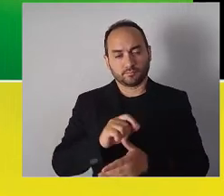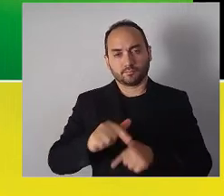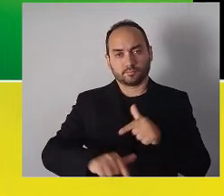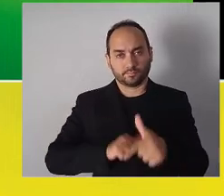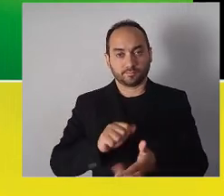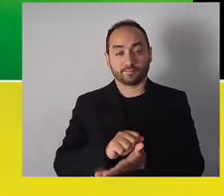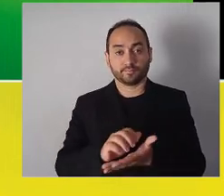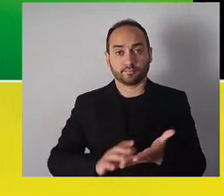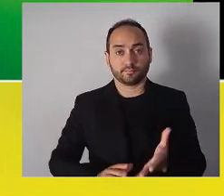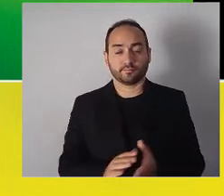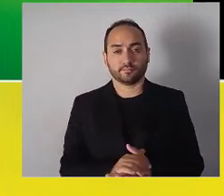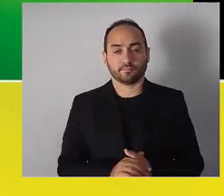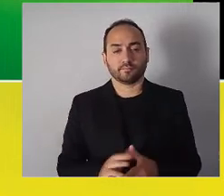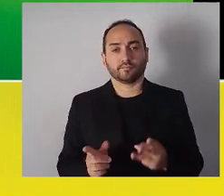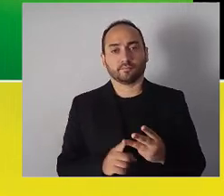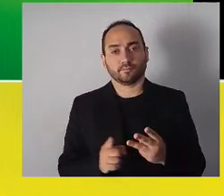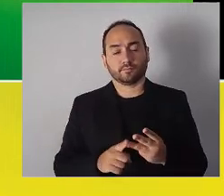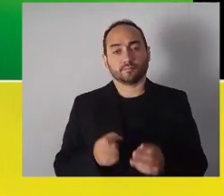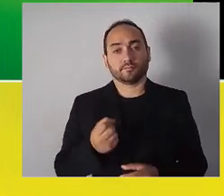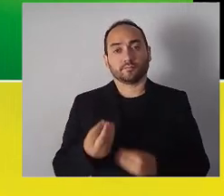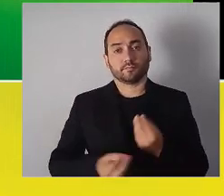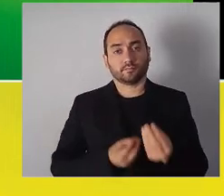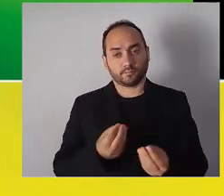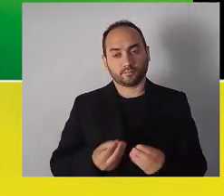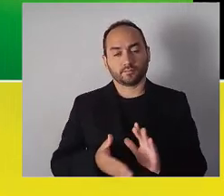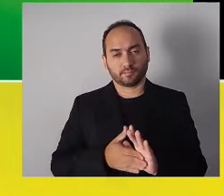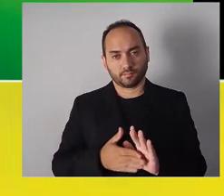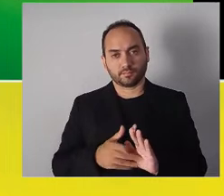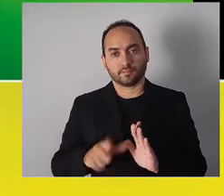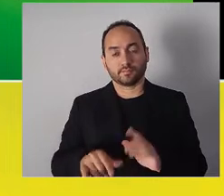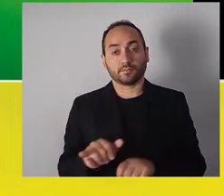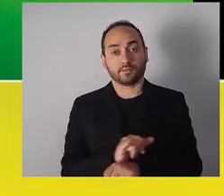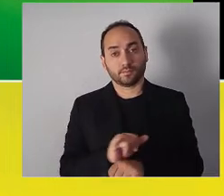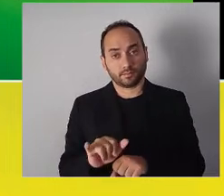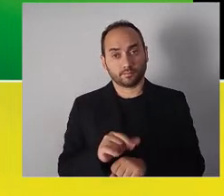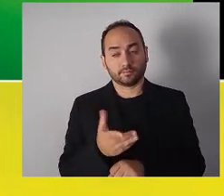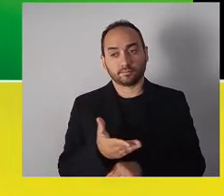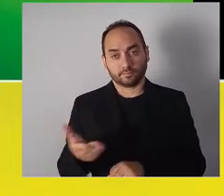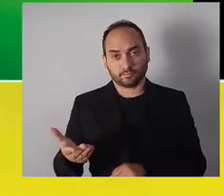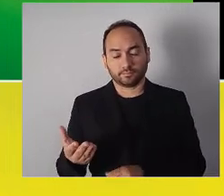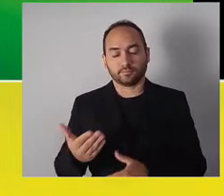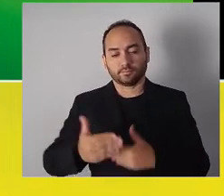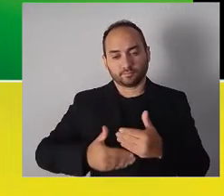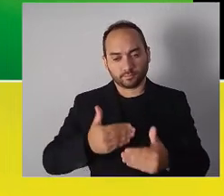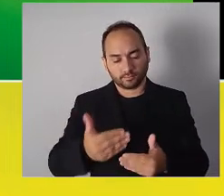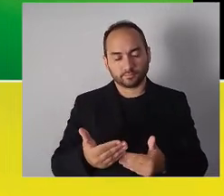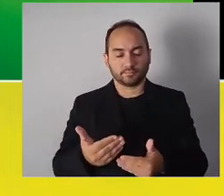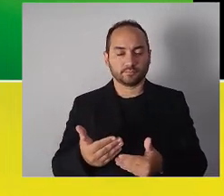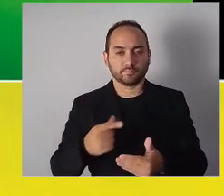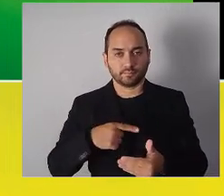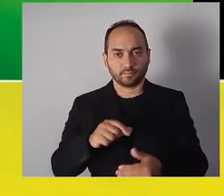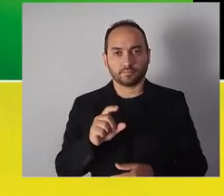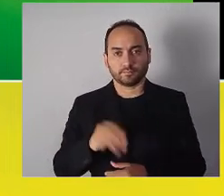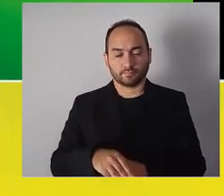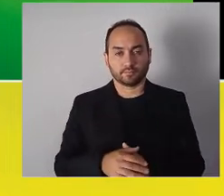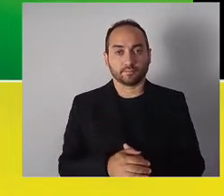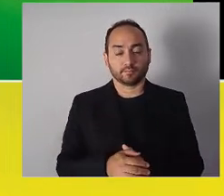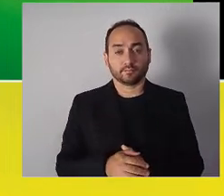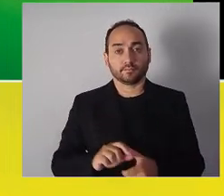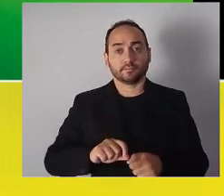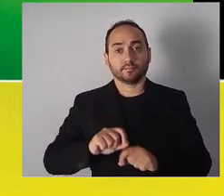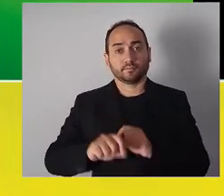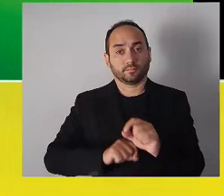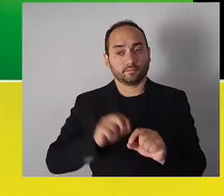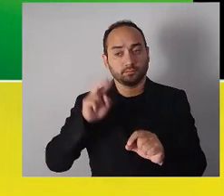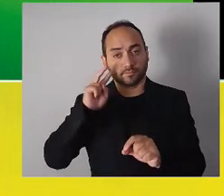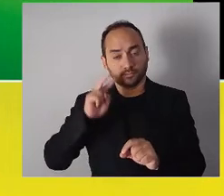atividades. No terceiro capítulo, são abordadas as estratégias e ações empreendidas para a reestruturação administrativa, visando aprimorar